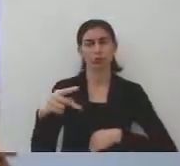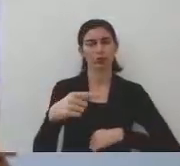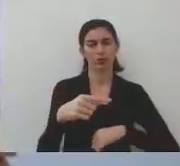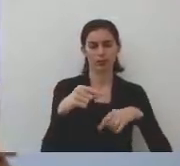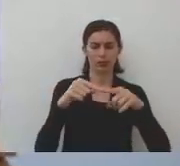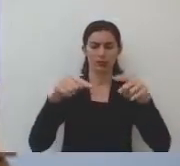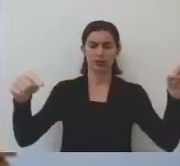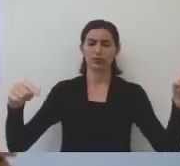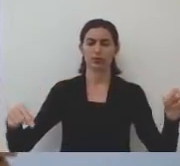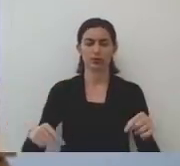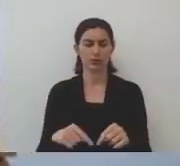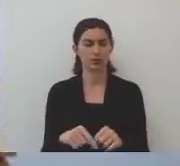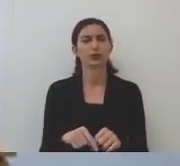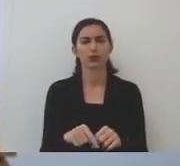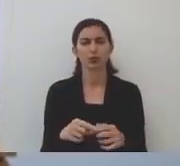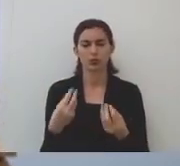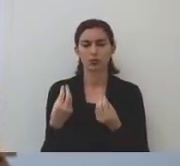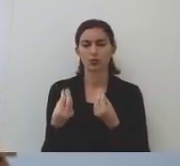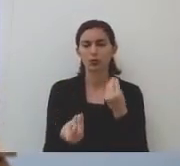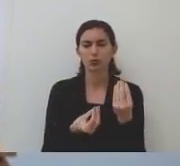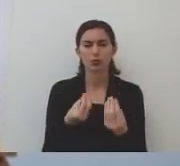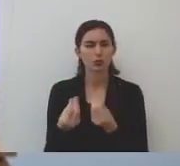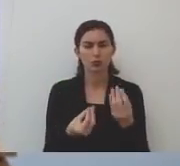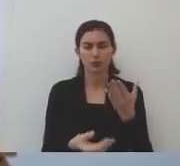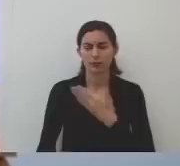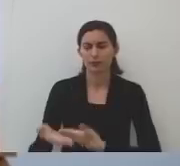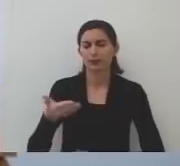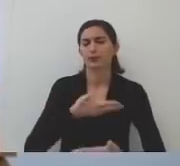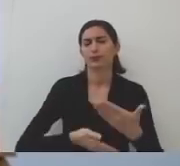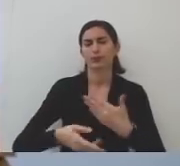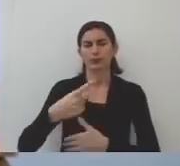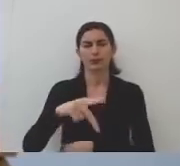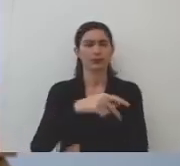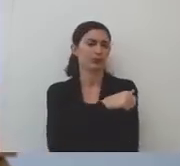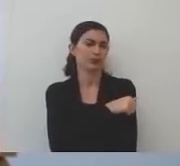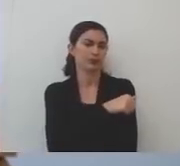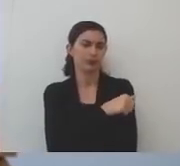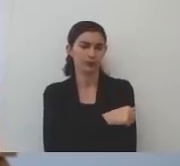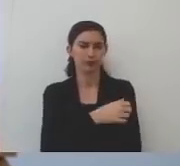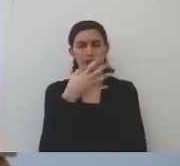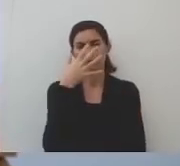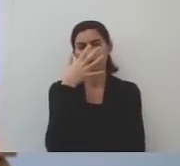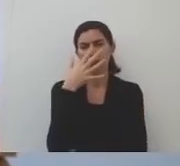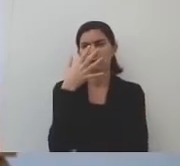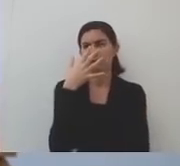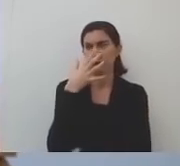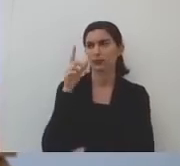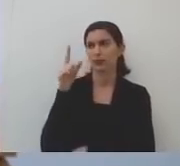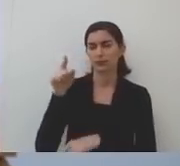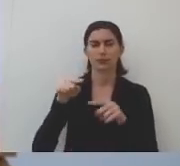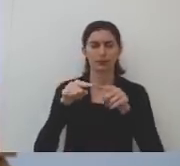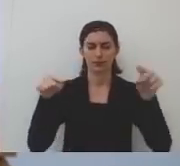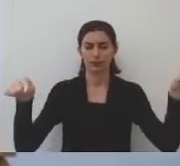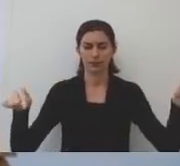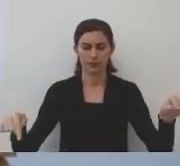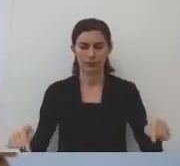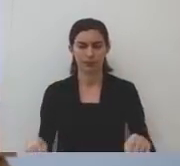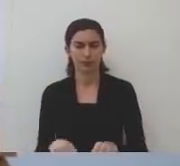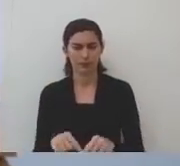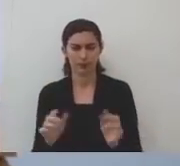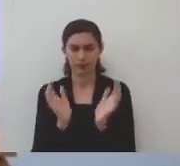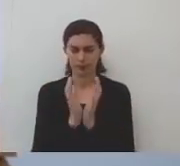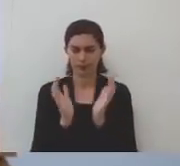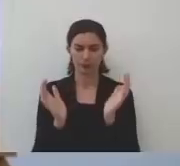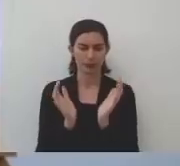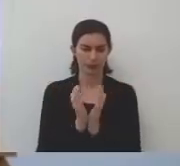de aula? Como é que você interage com teus alunos? Observe, ali na sala de aula nós temos um